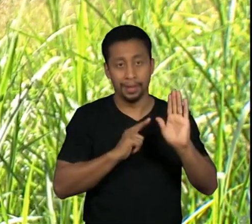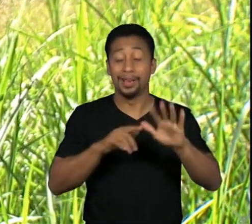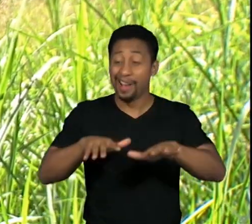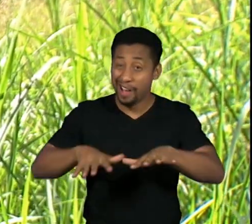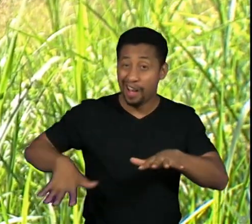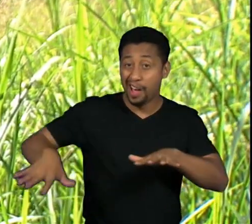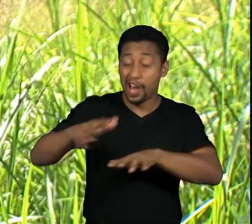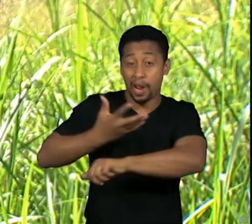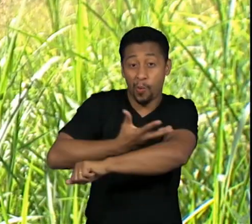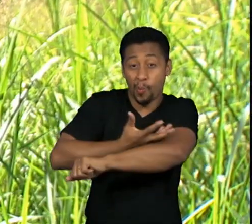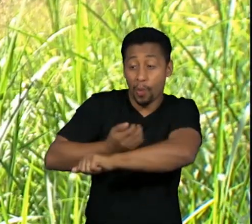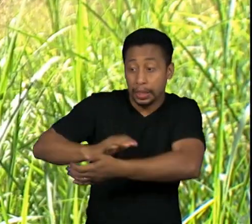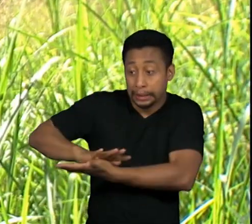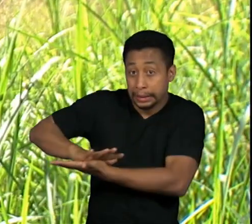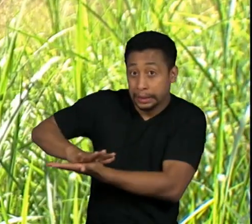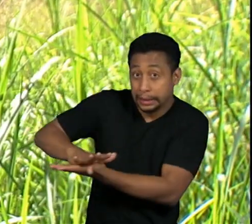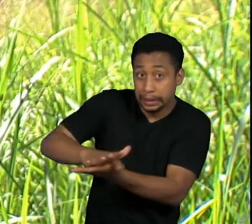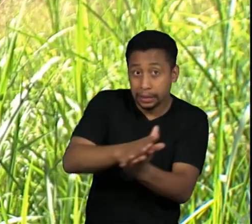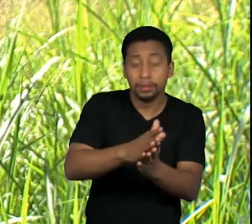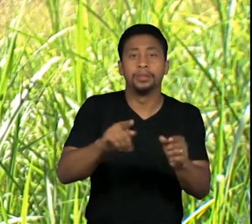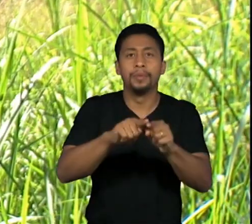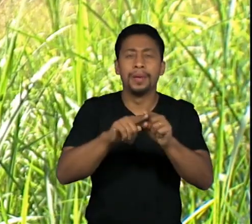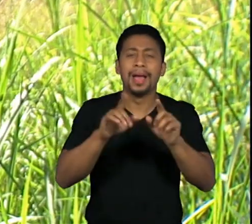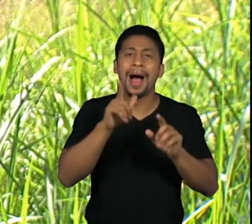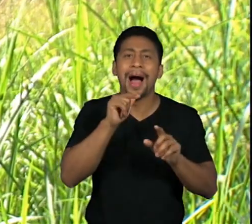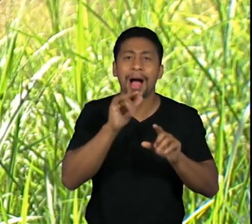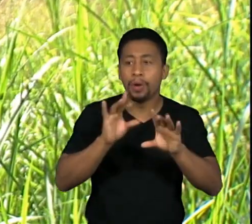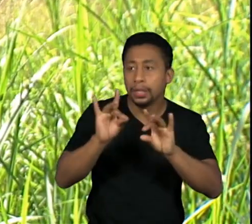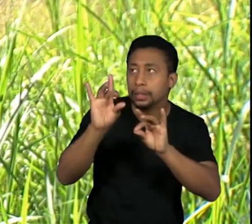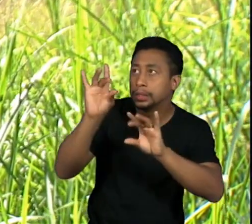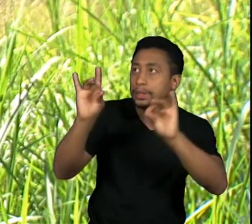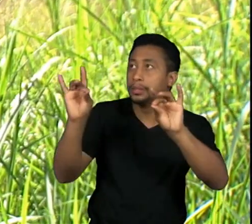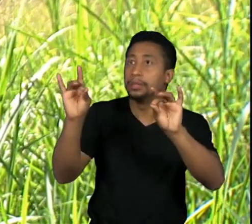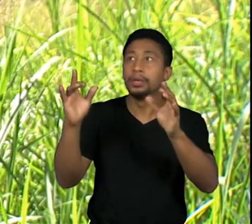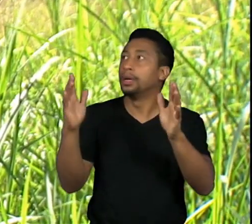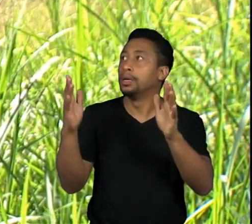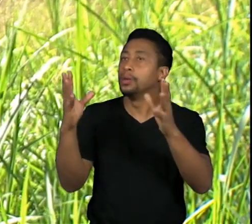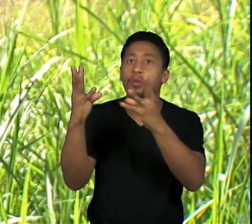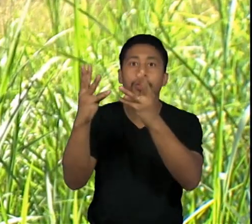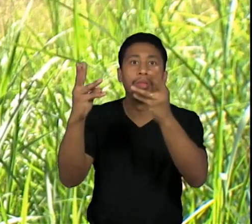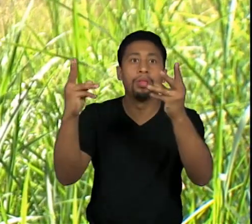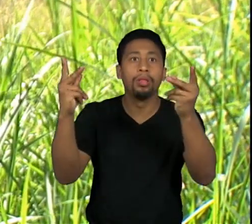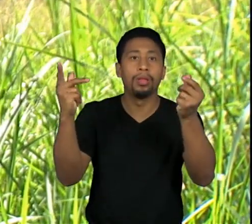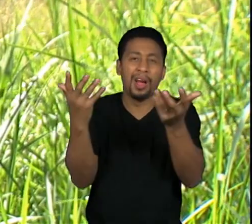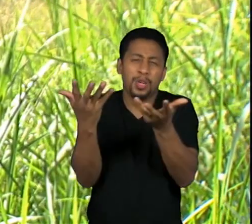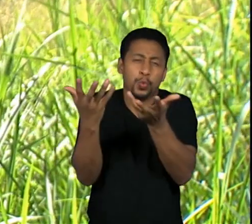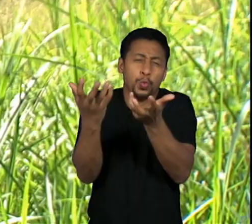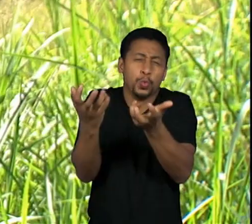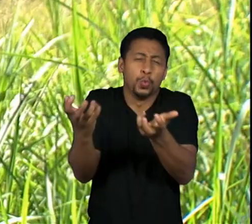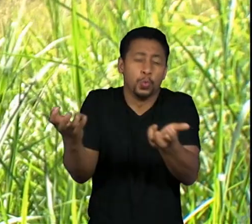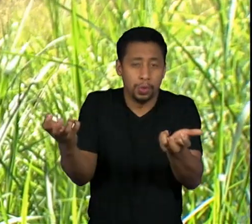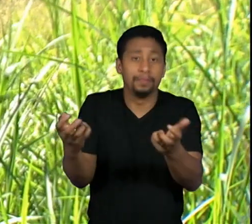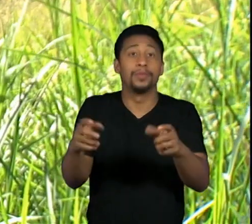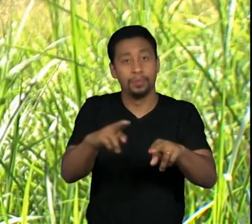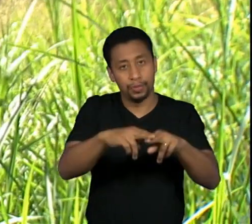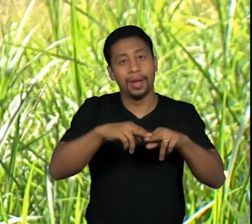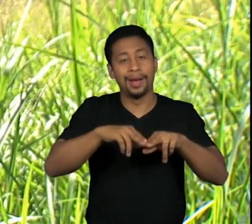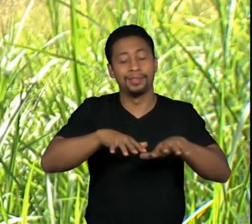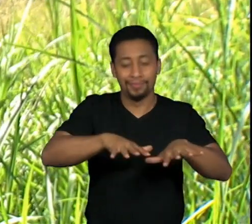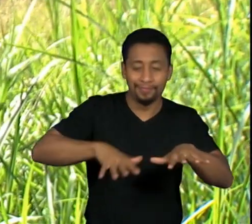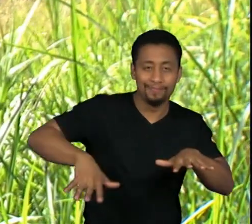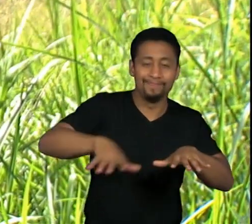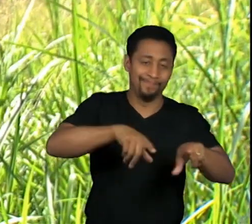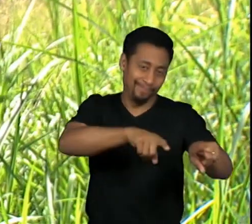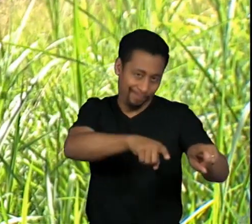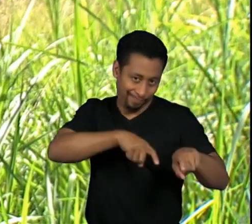áreas mais úmidas, principalmente por causa da abertura da fronteira agrícola na região, a desertificação do bioma, que vem